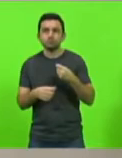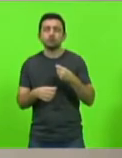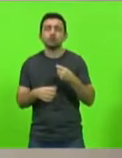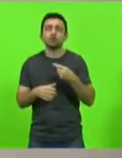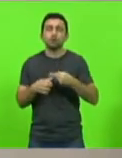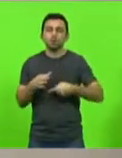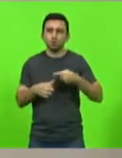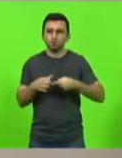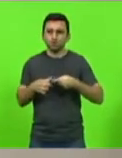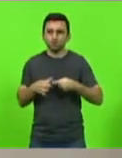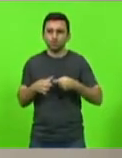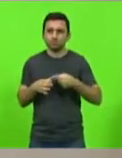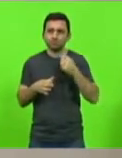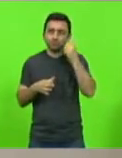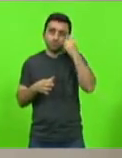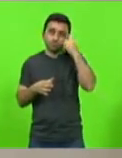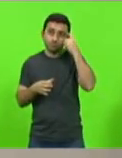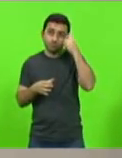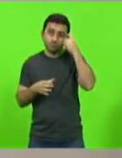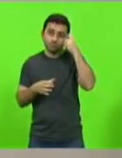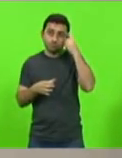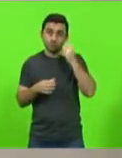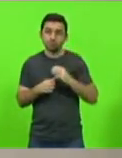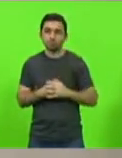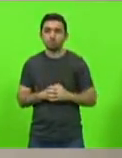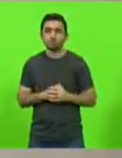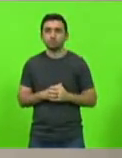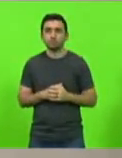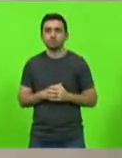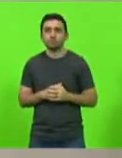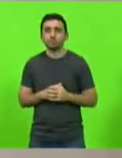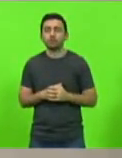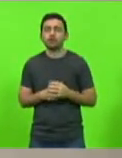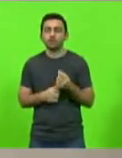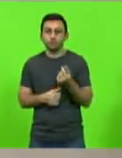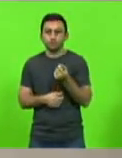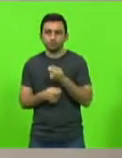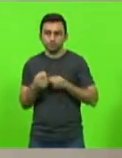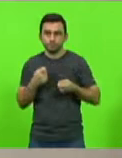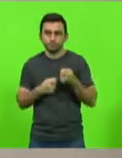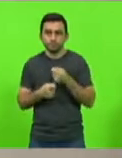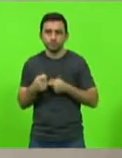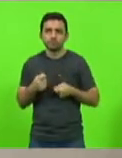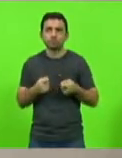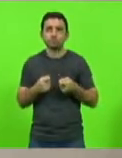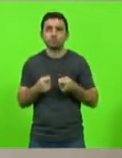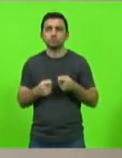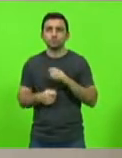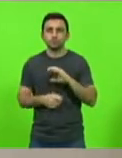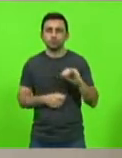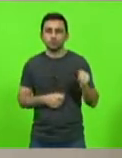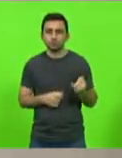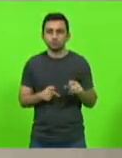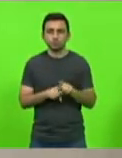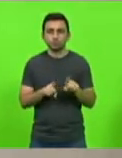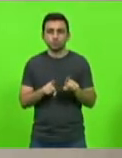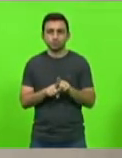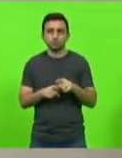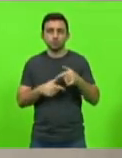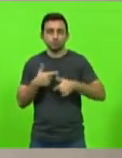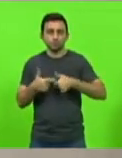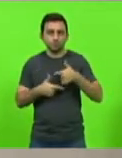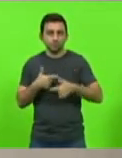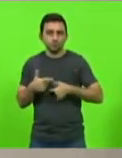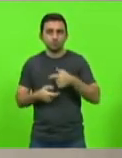comissões de finanças, comissão de Constituição e Justiça e comissão de Trabalho,